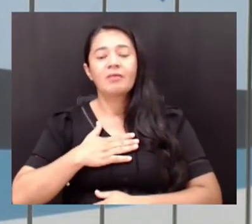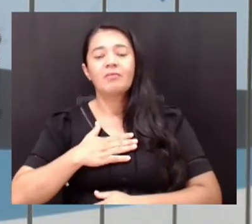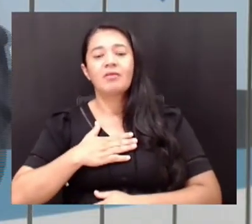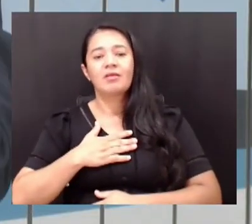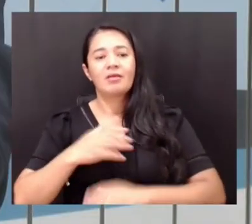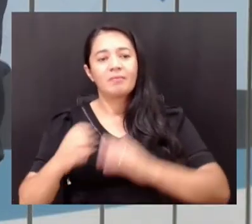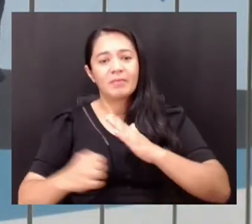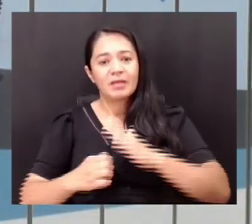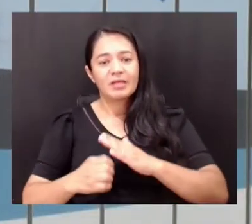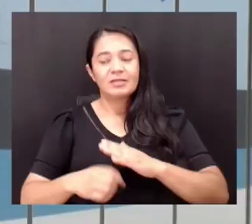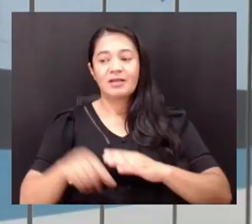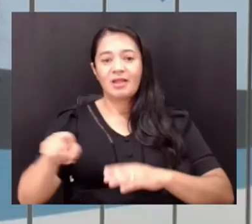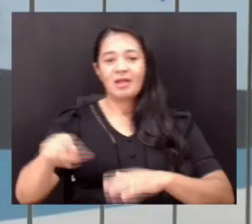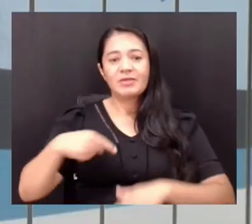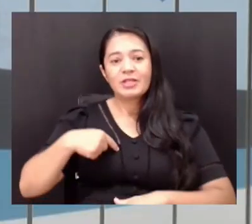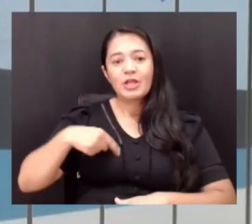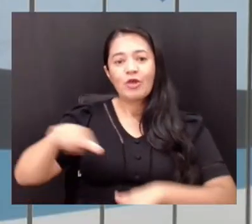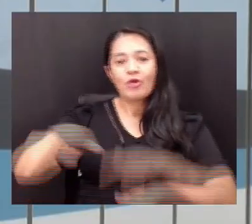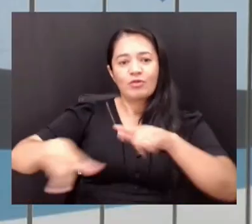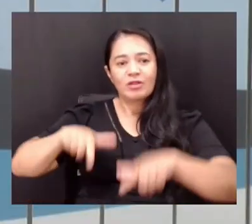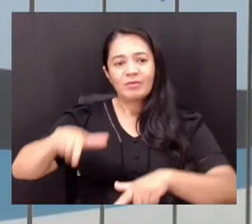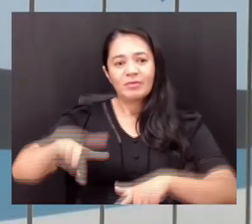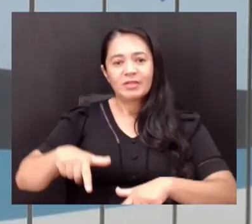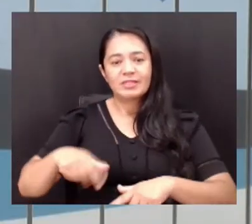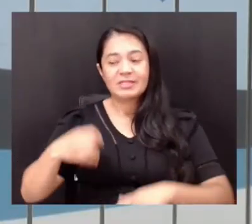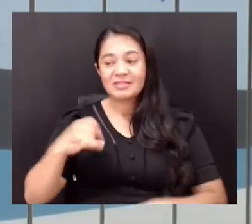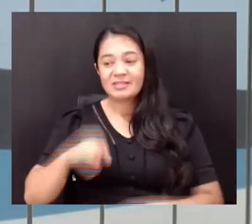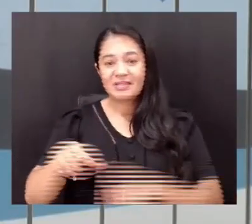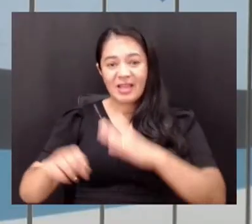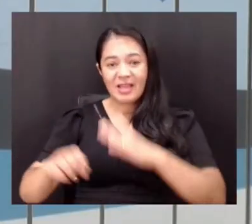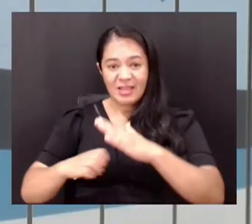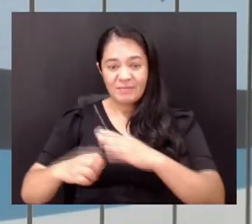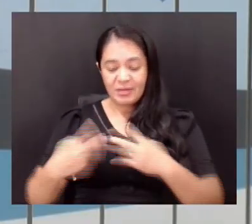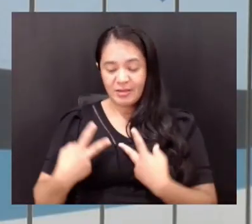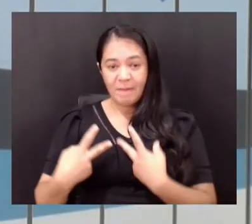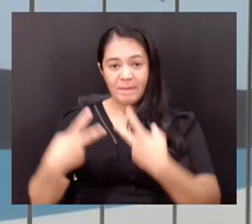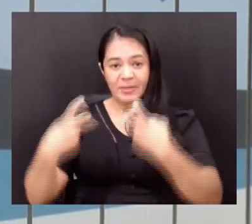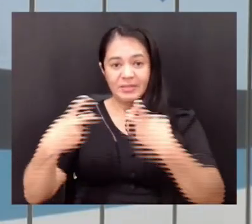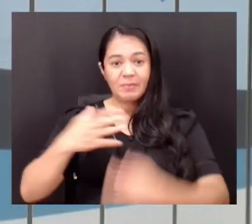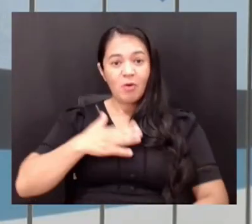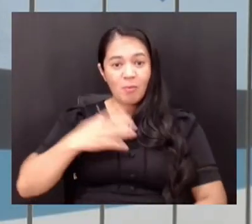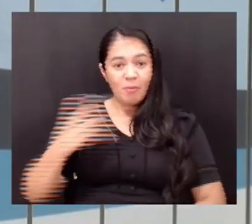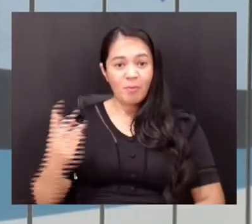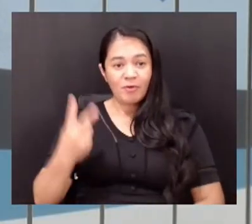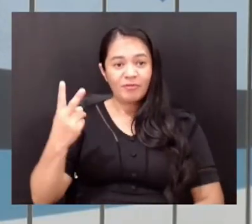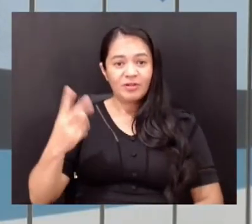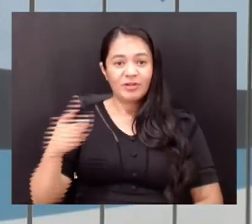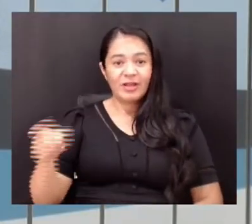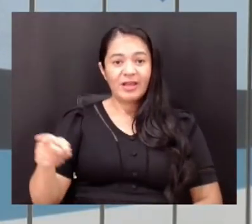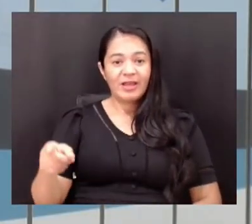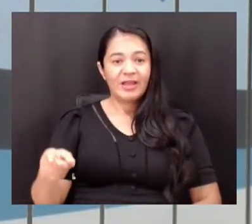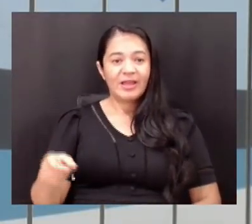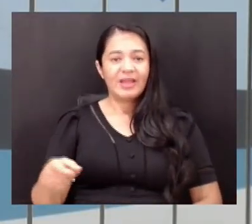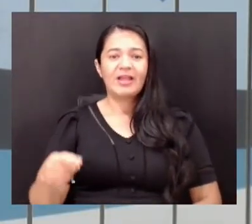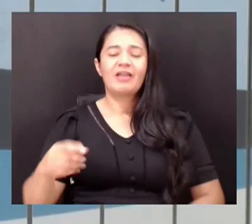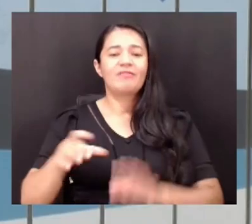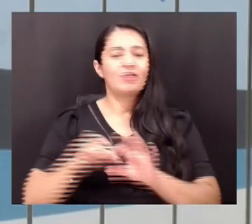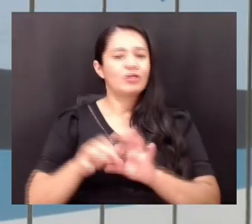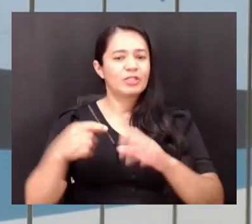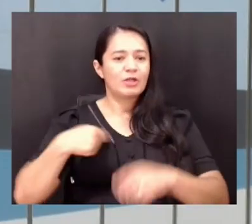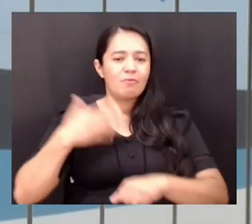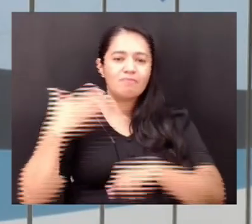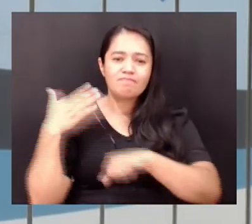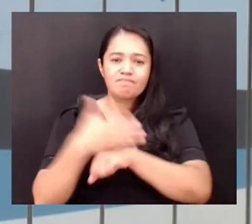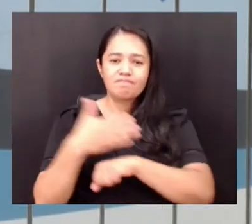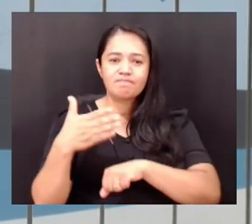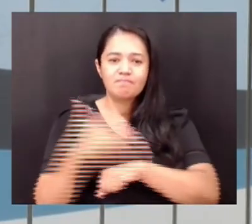instituição vê valor na minha entrega laboral, ela vai deixar com que eu participe. Então, todas